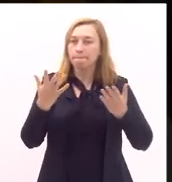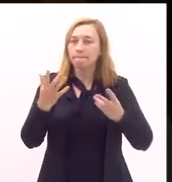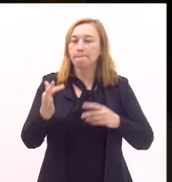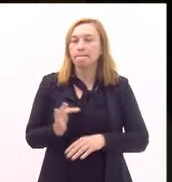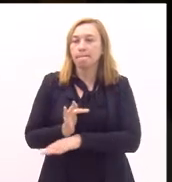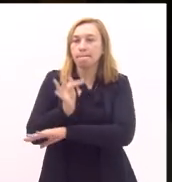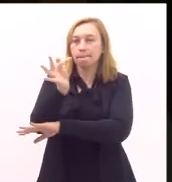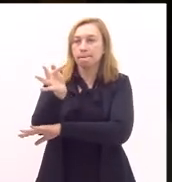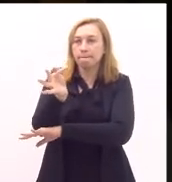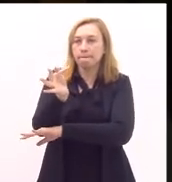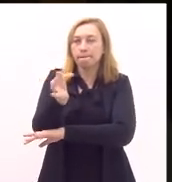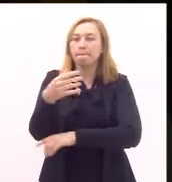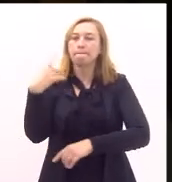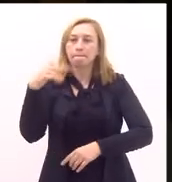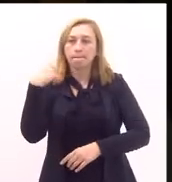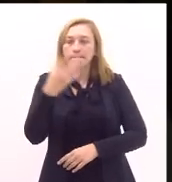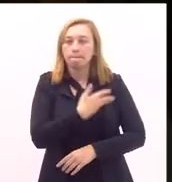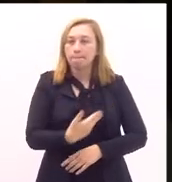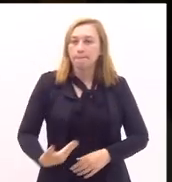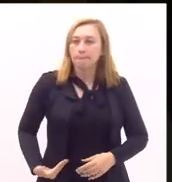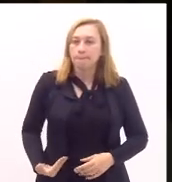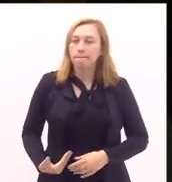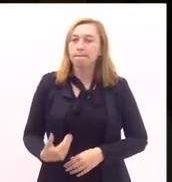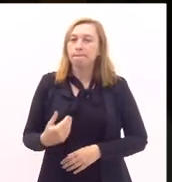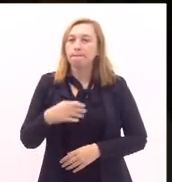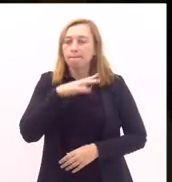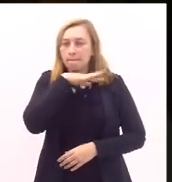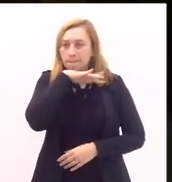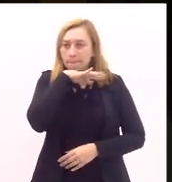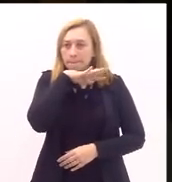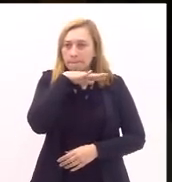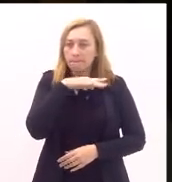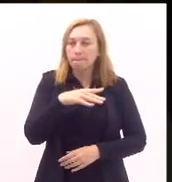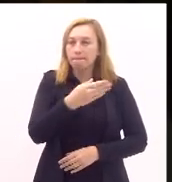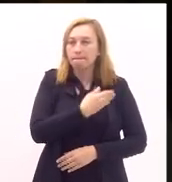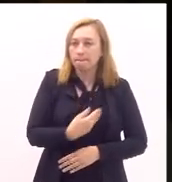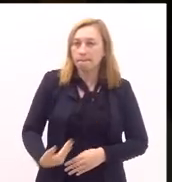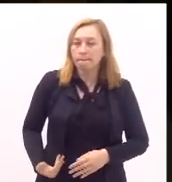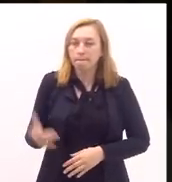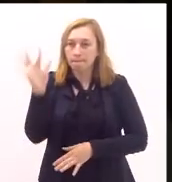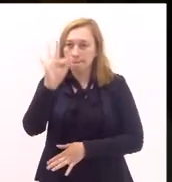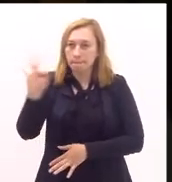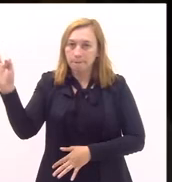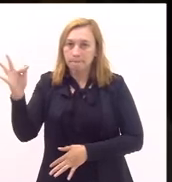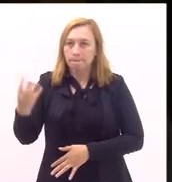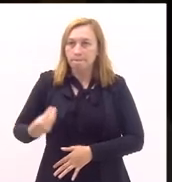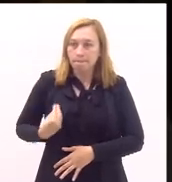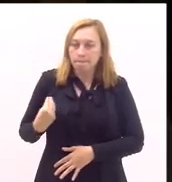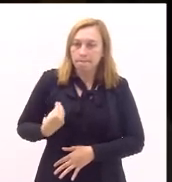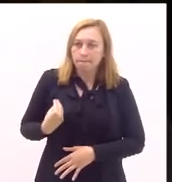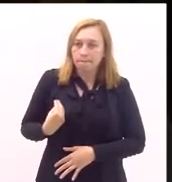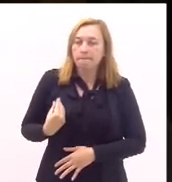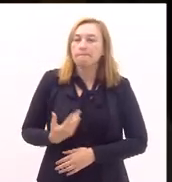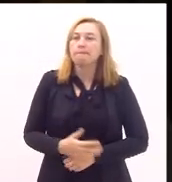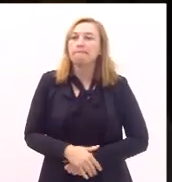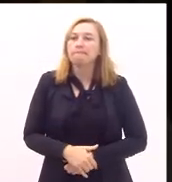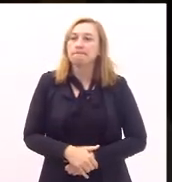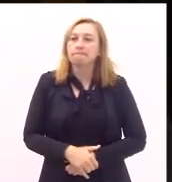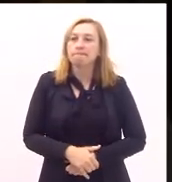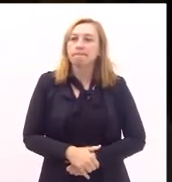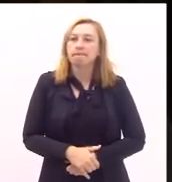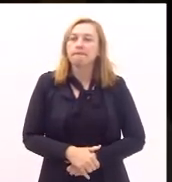esperança de que essas políticas públicas absurdas que este governo federal que está tem baixado